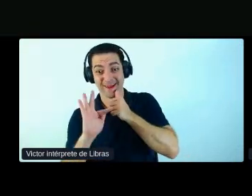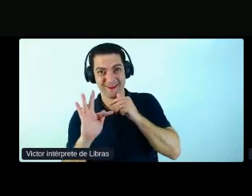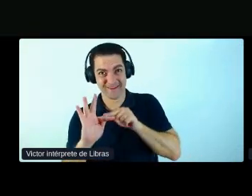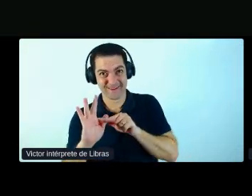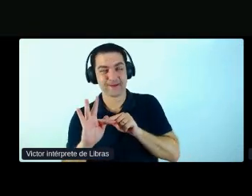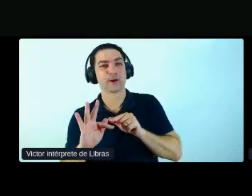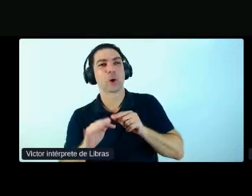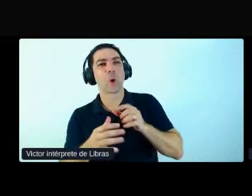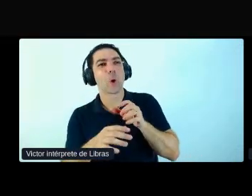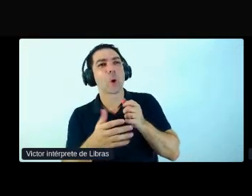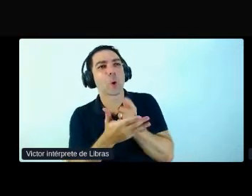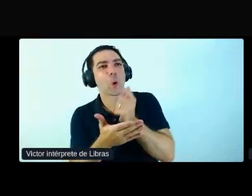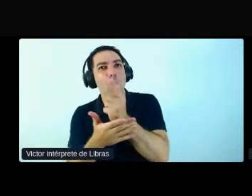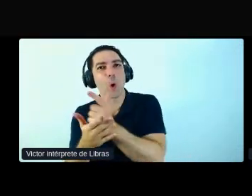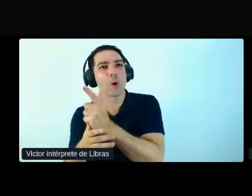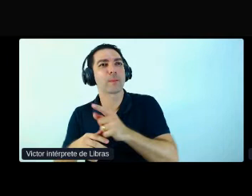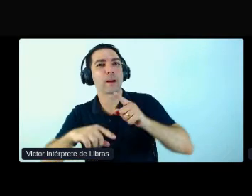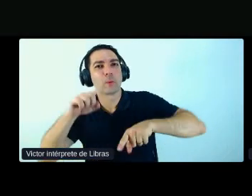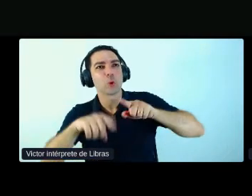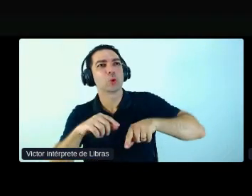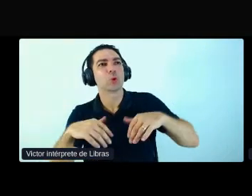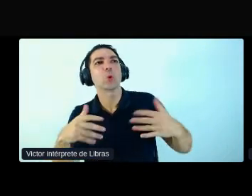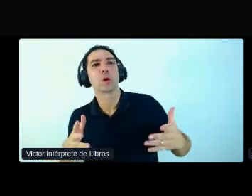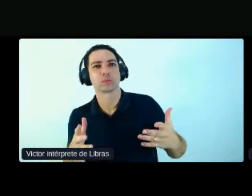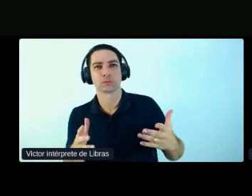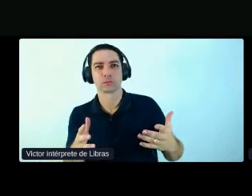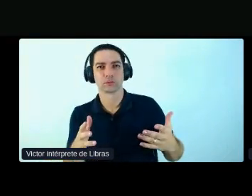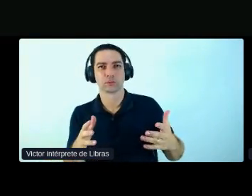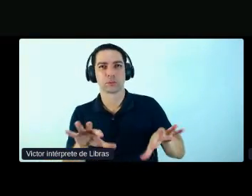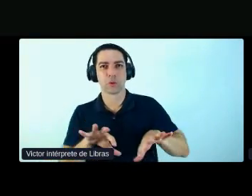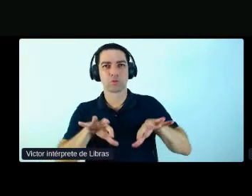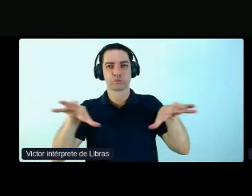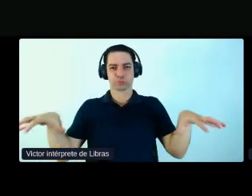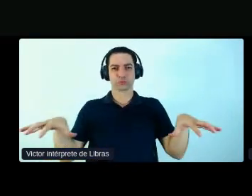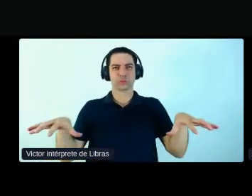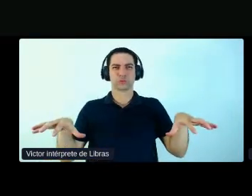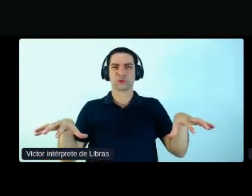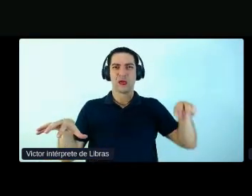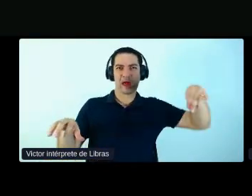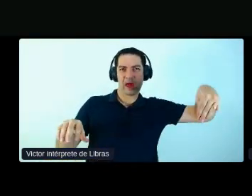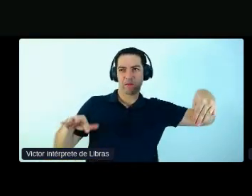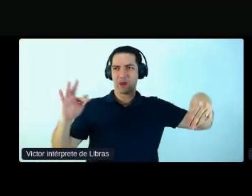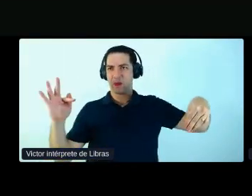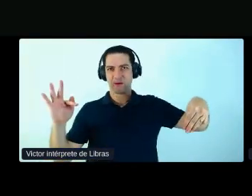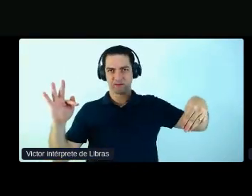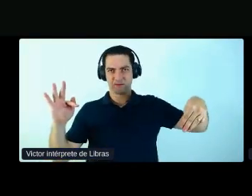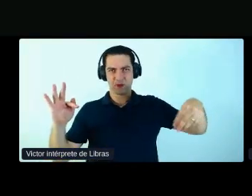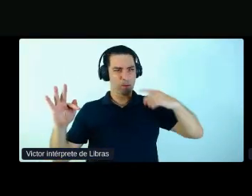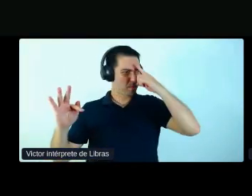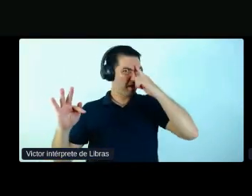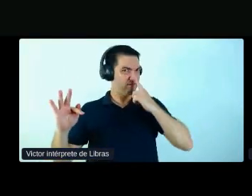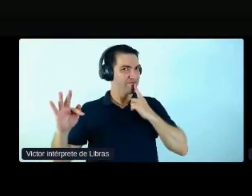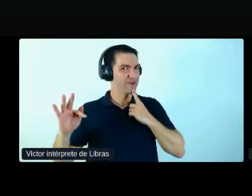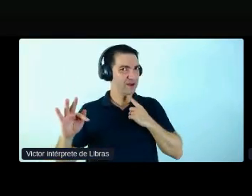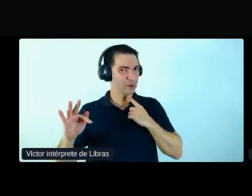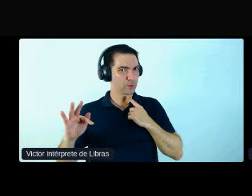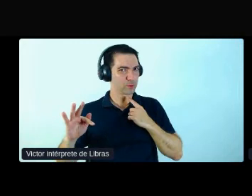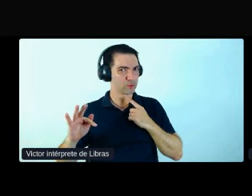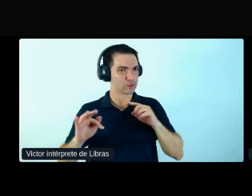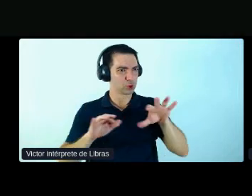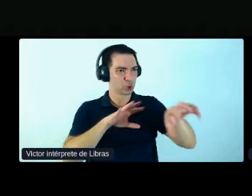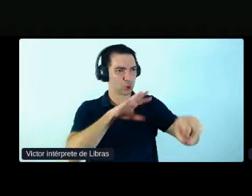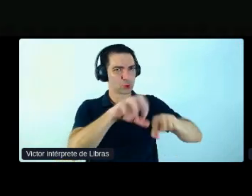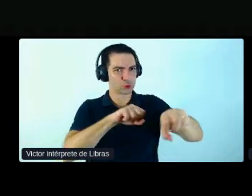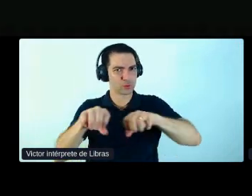Tá? Então, temos que tomar muito cuidado com os equívocos. Tá? Então, voltando para o